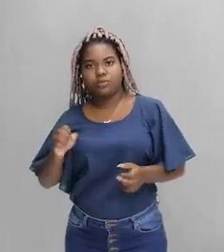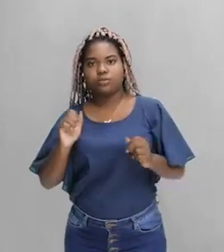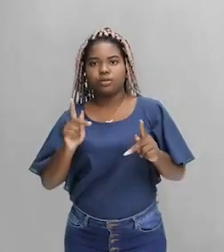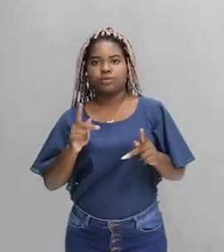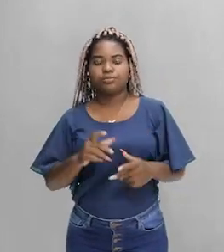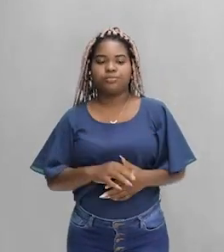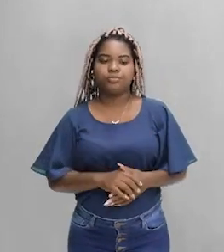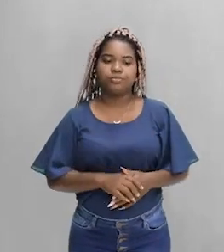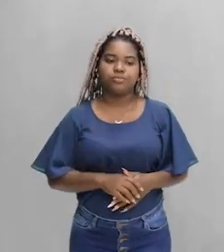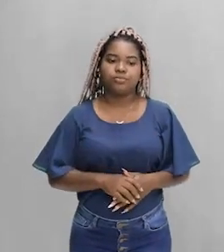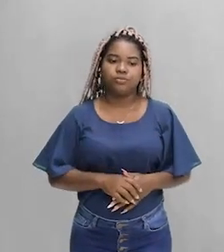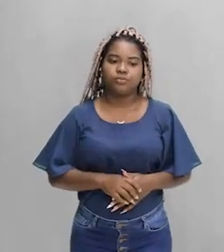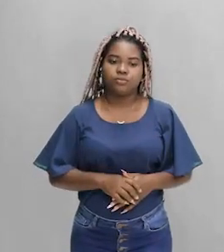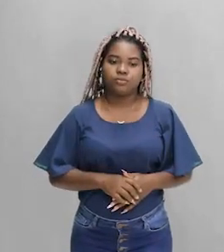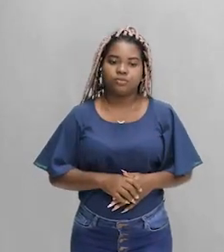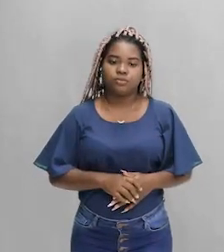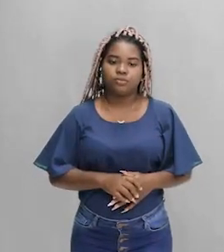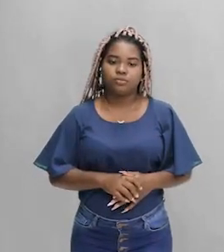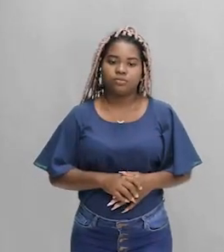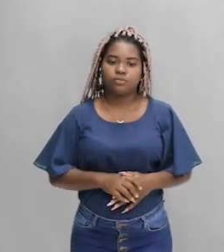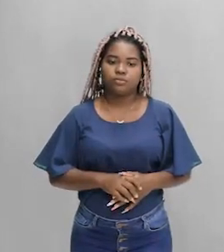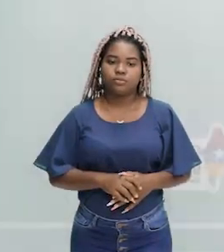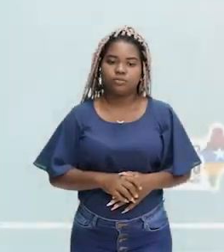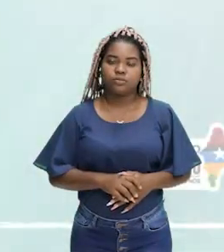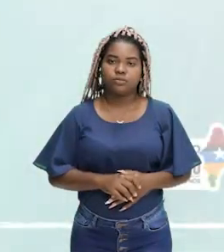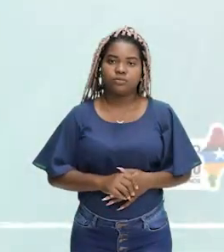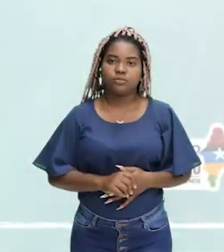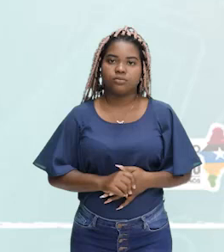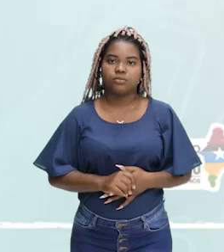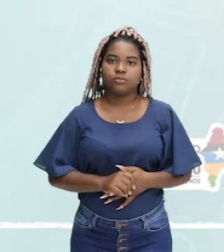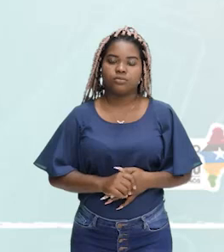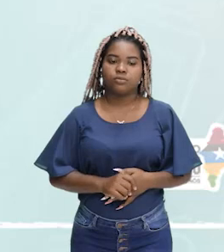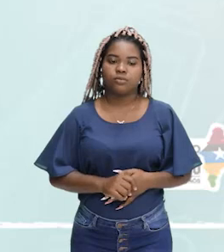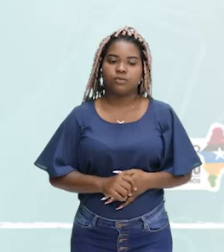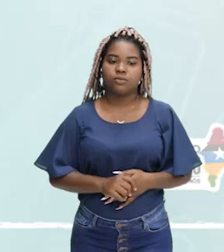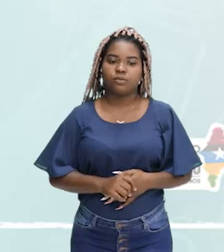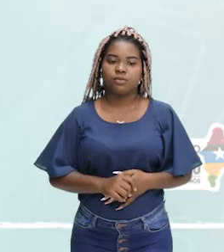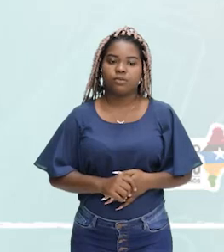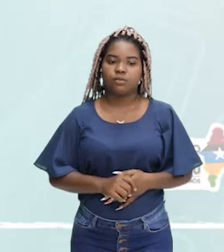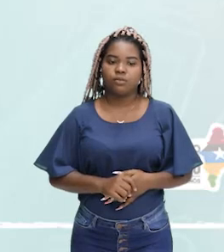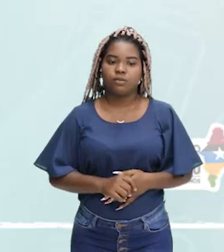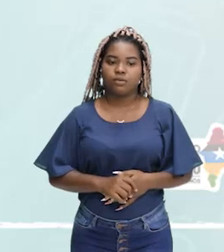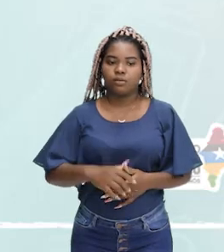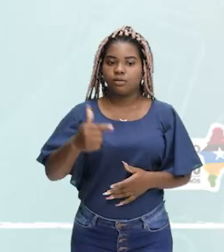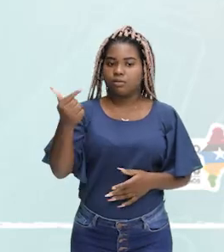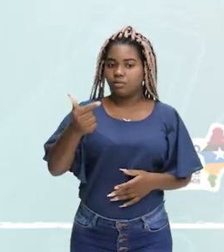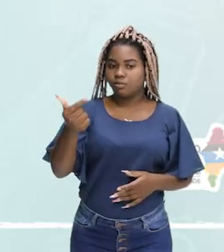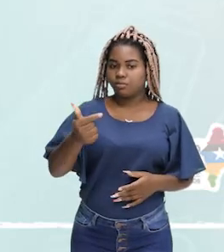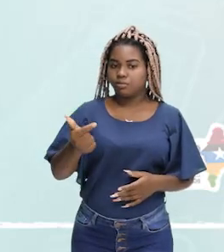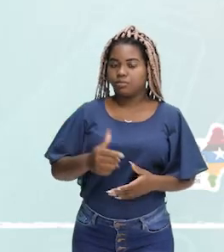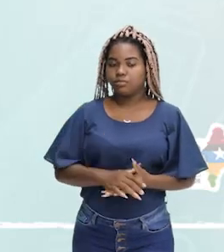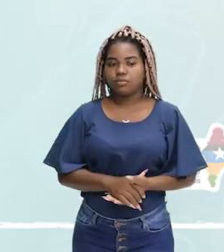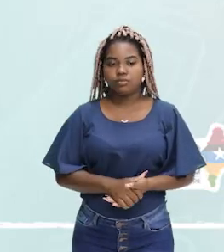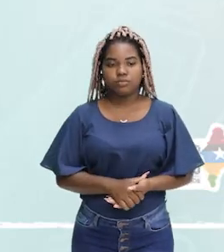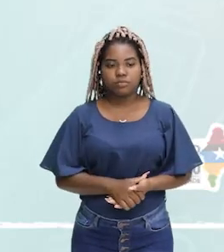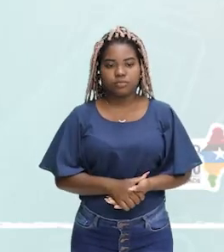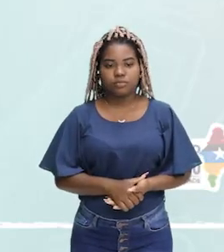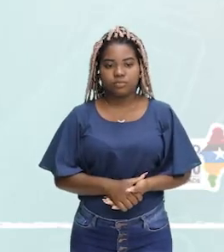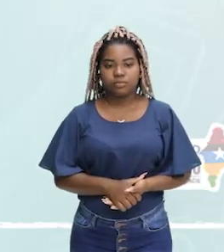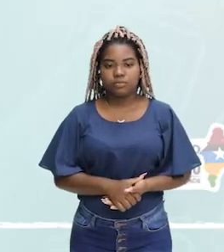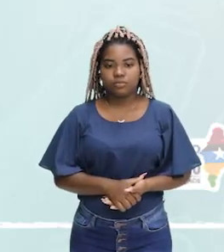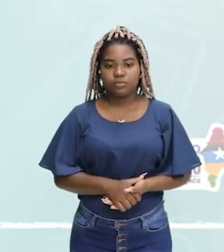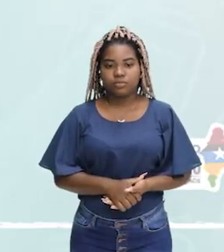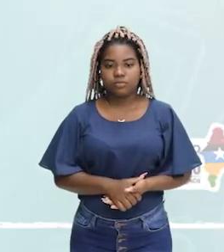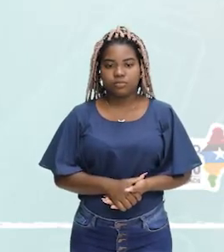Certinho? Lembrando que isso aí, gráfico, a gente vai estudar numa próxima aula, tá? A segunda propriedade, ela diz o